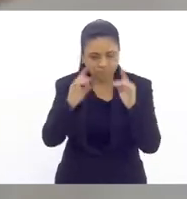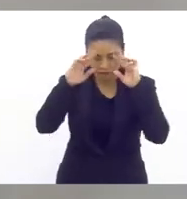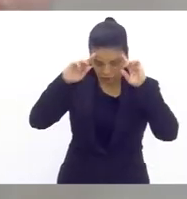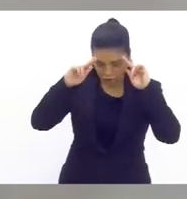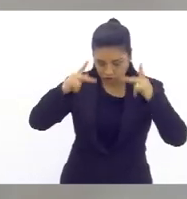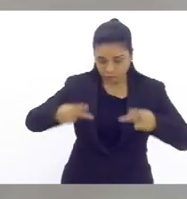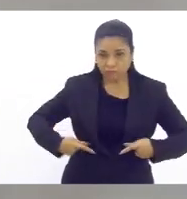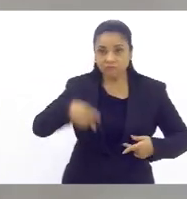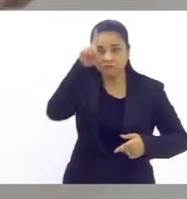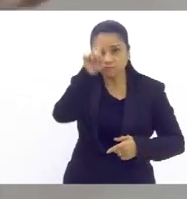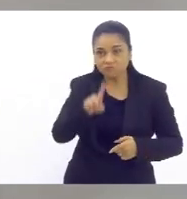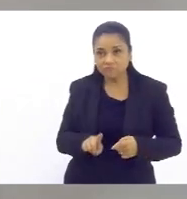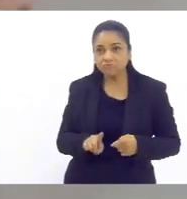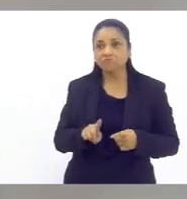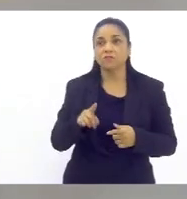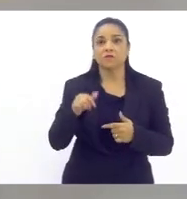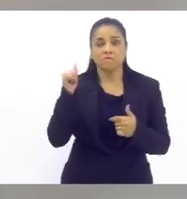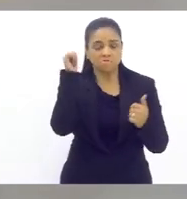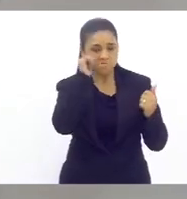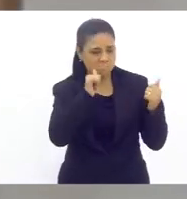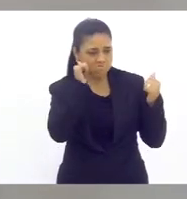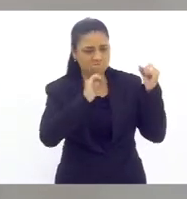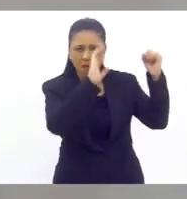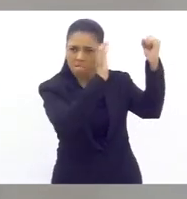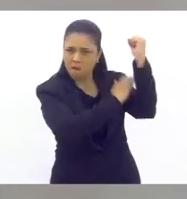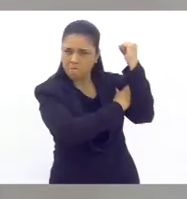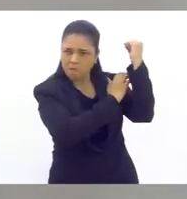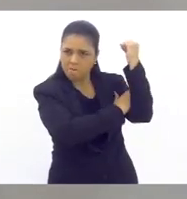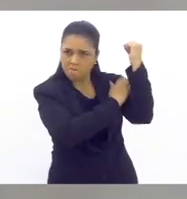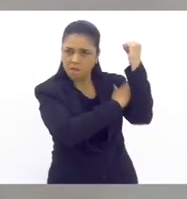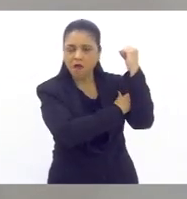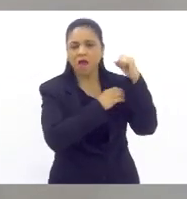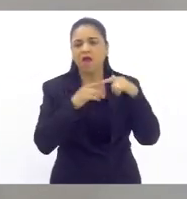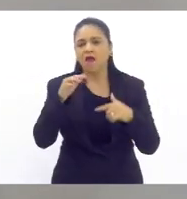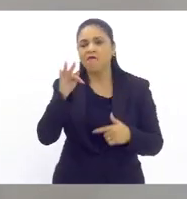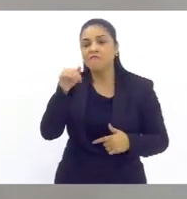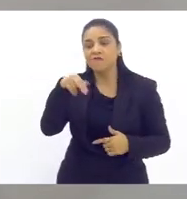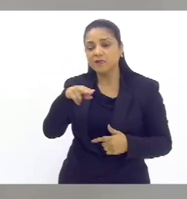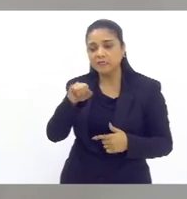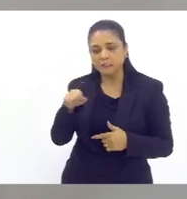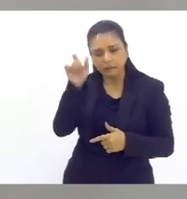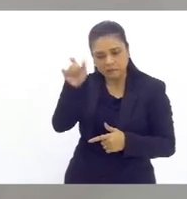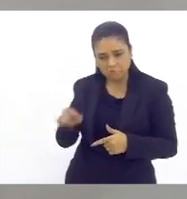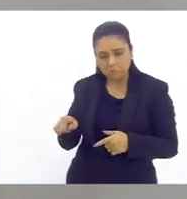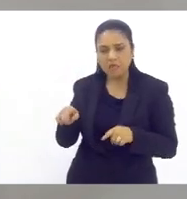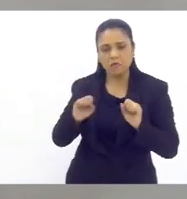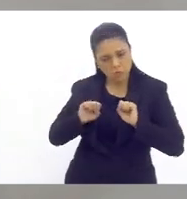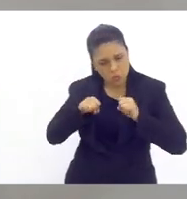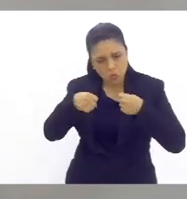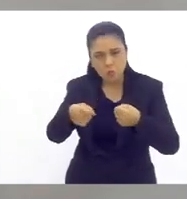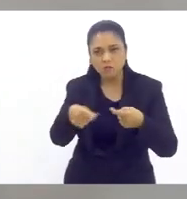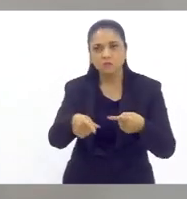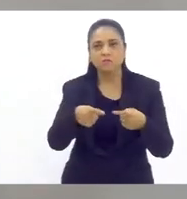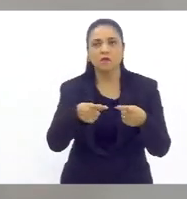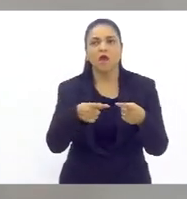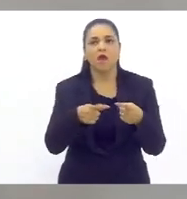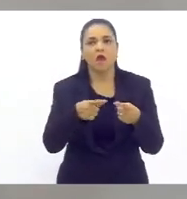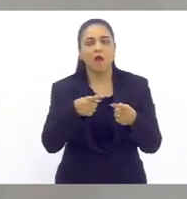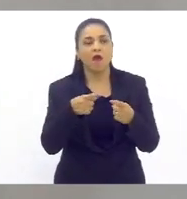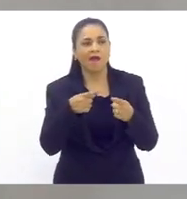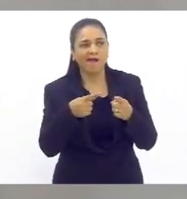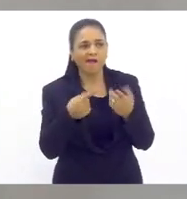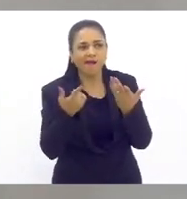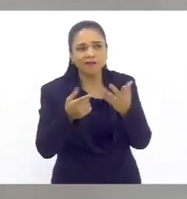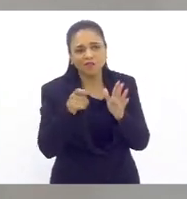Veja a renfa importantíssima participação da refanita aqui na frente que tá faltando também como essa guerra de drogas afeta as mulheres